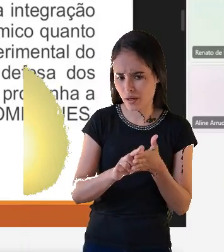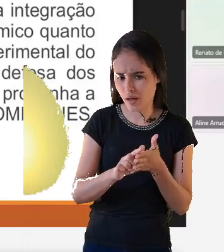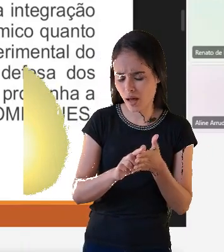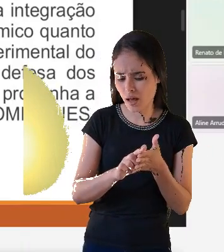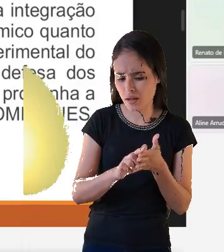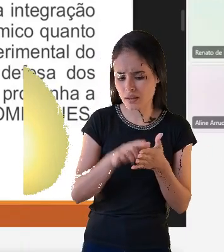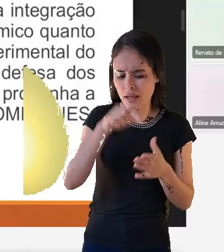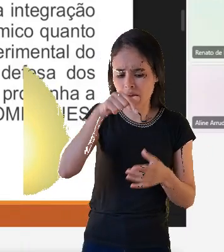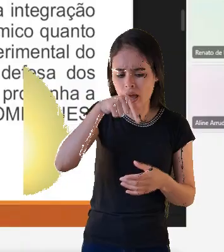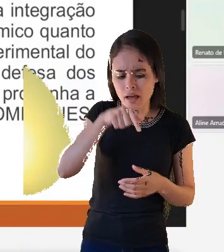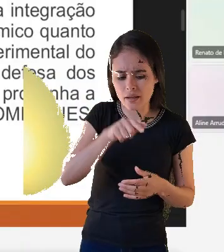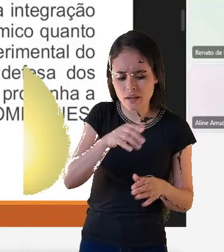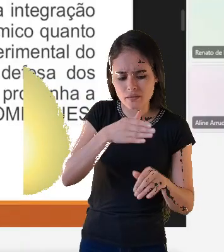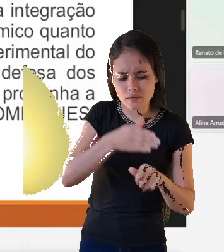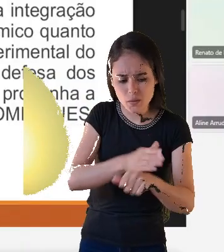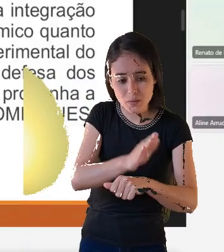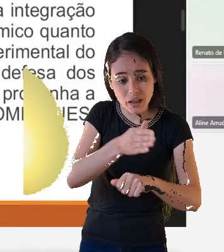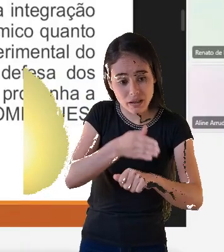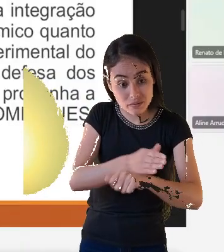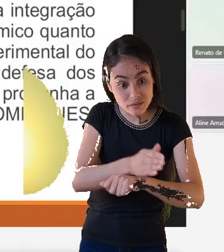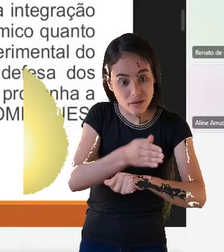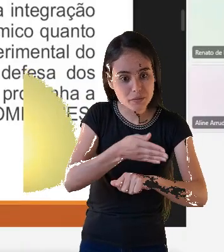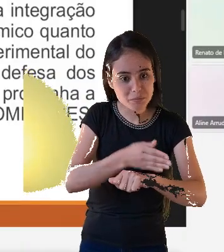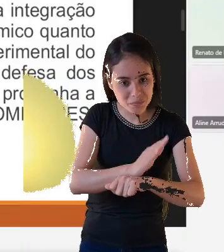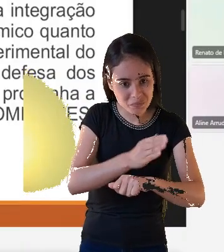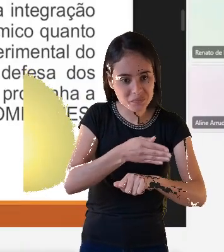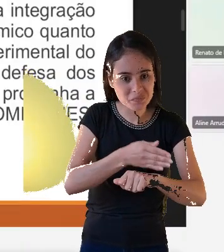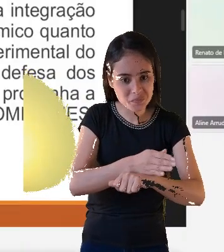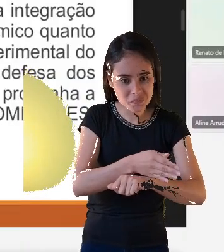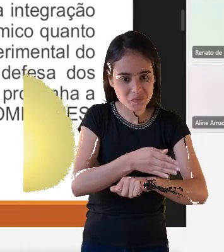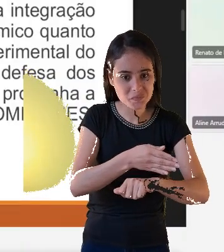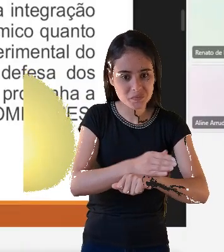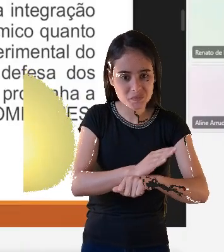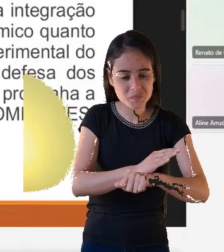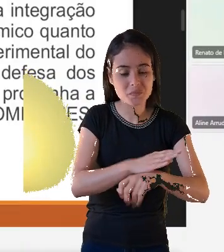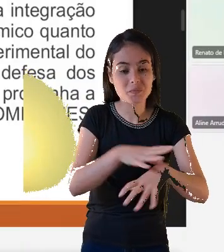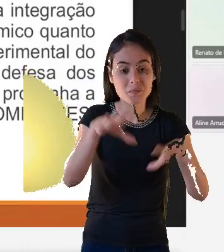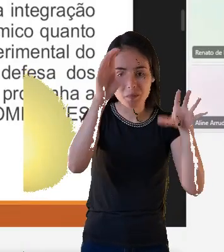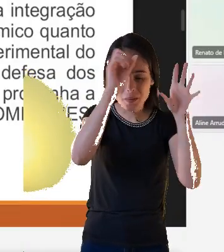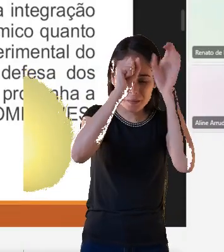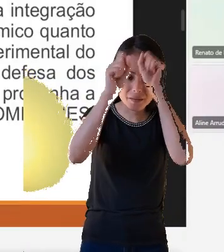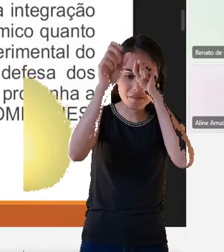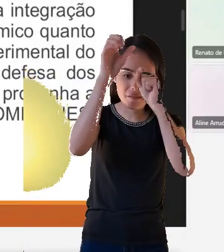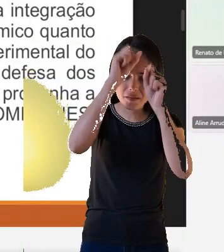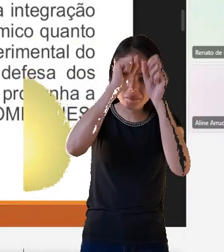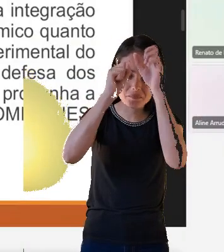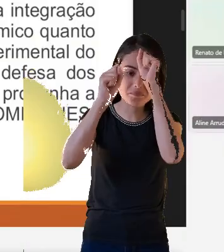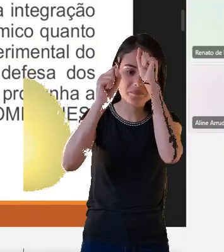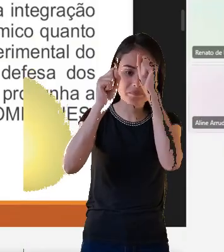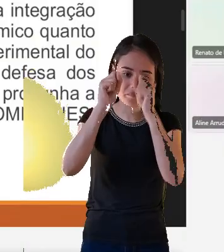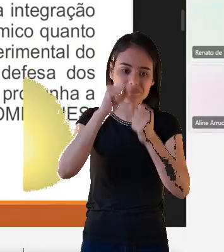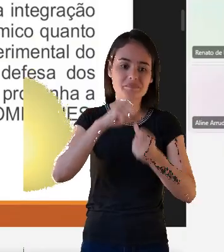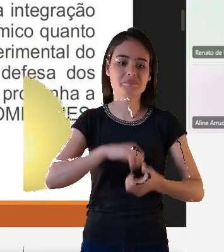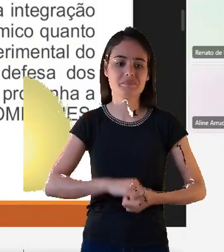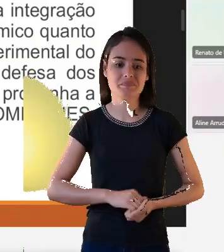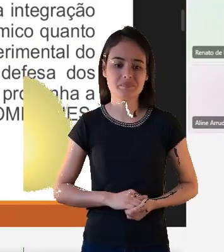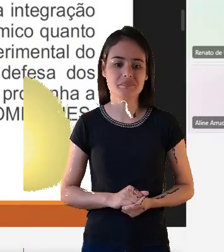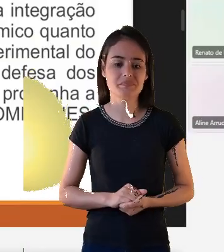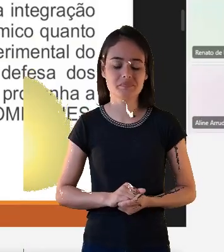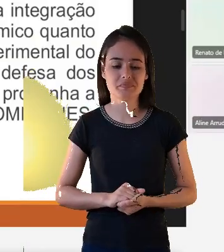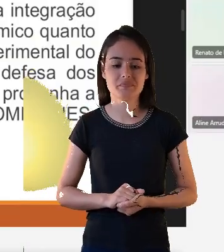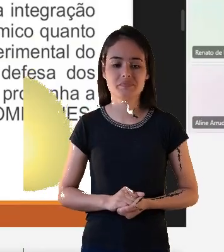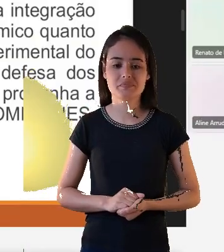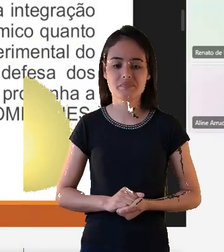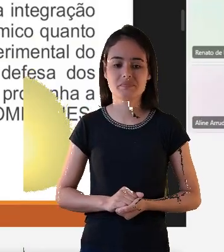né? Principalmente muitas trabalhadoras domésticas participavam do TEM, né? Também como